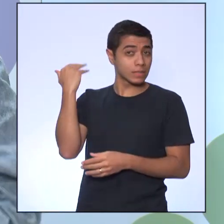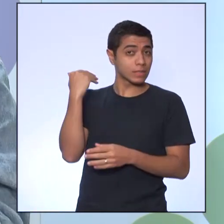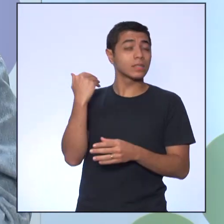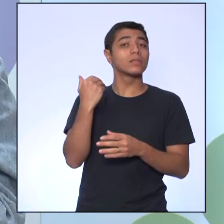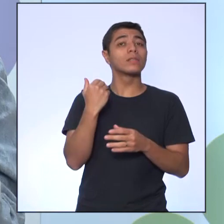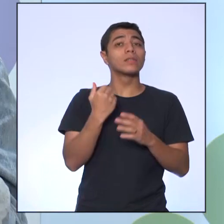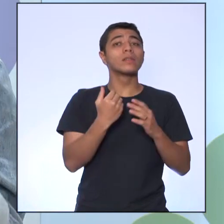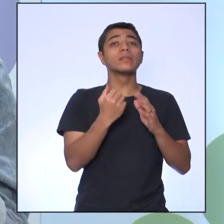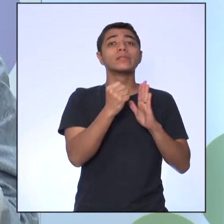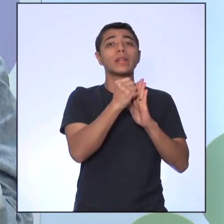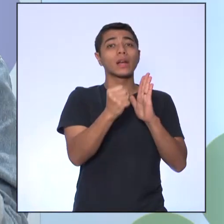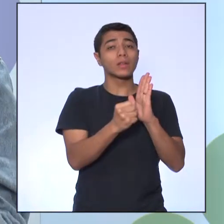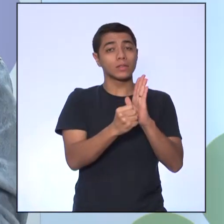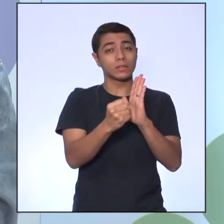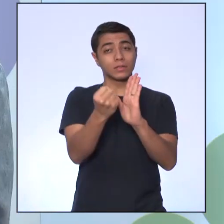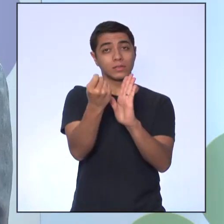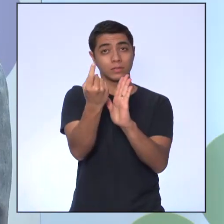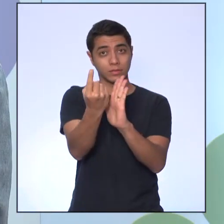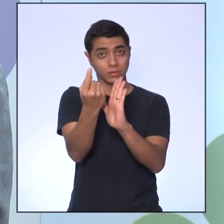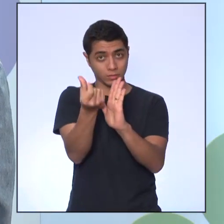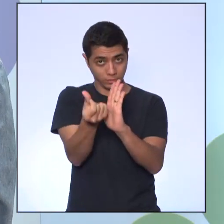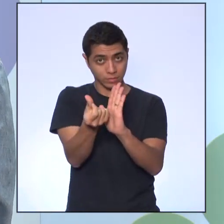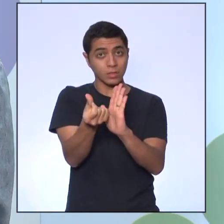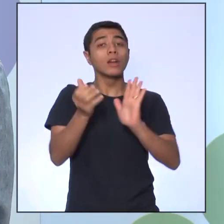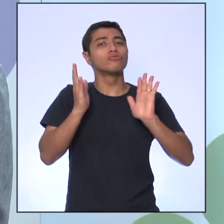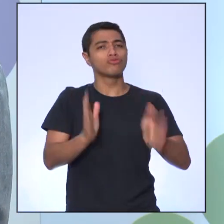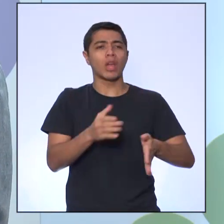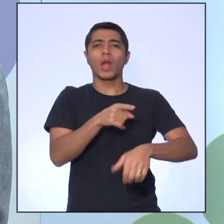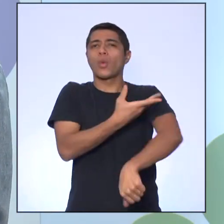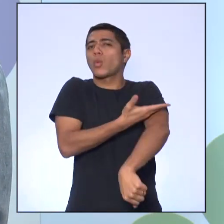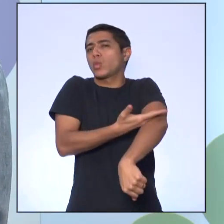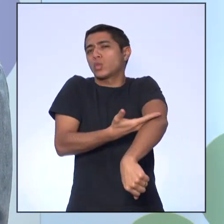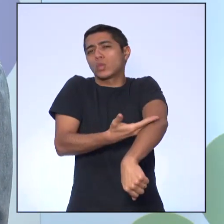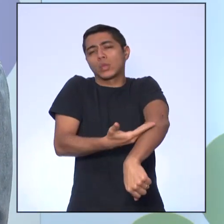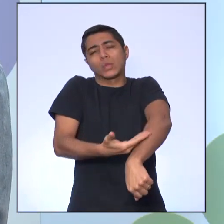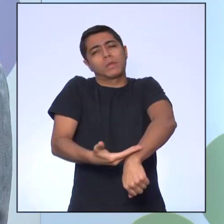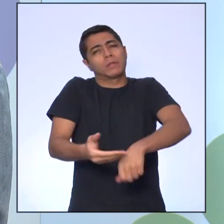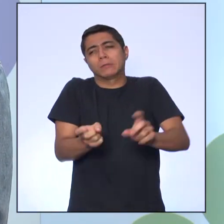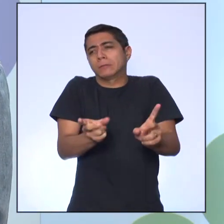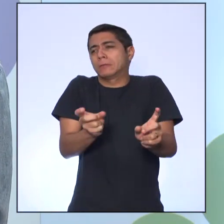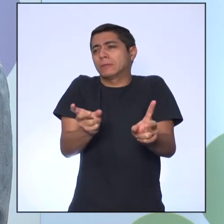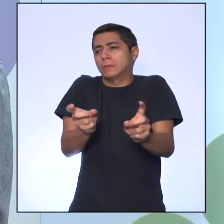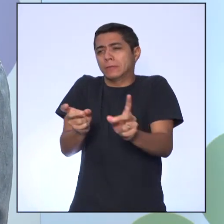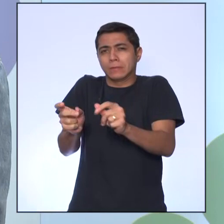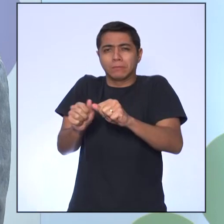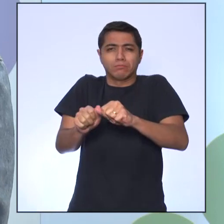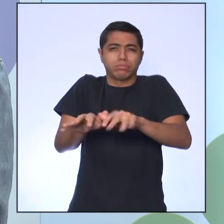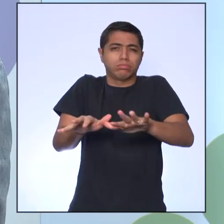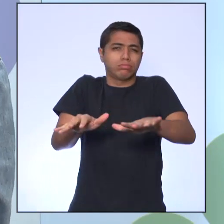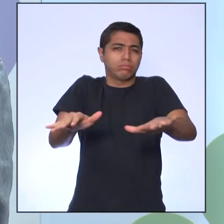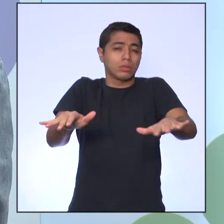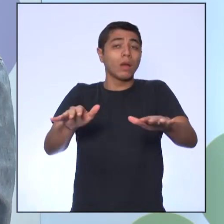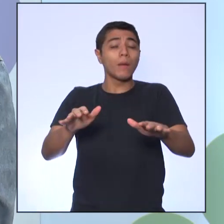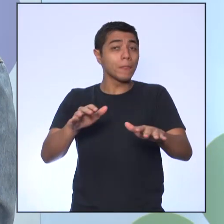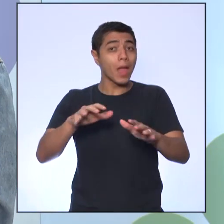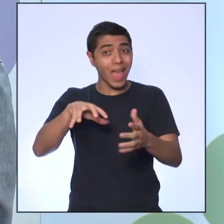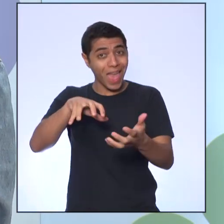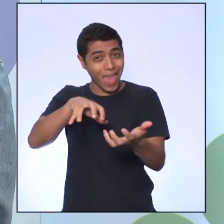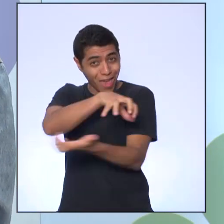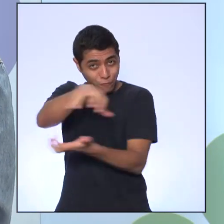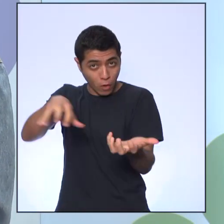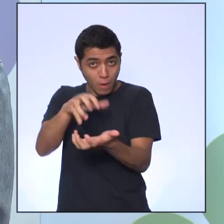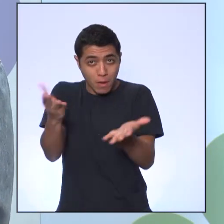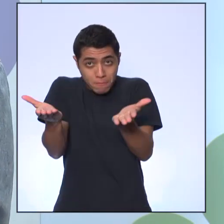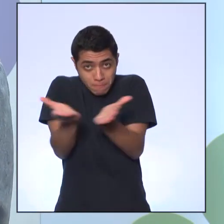século XVI ela estava assim muito disseminada. Mesmo antes da Reforma Protestante acontecer, algumas pessoas,